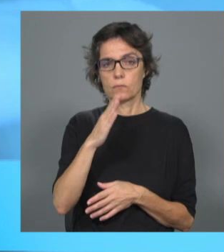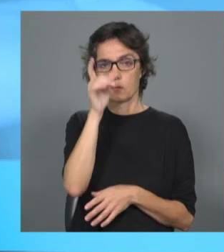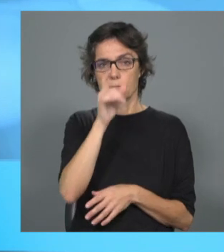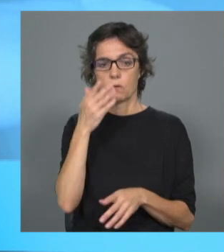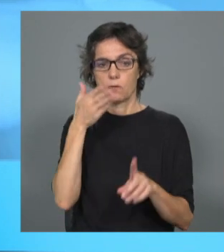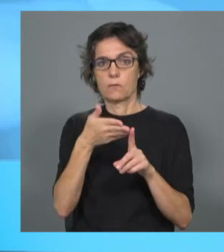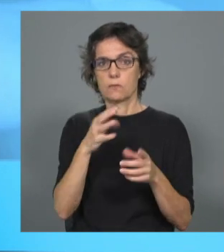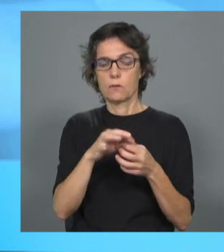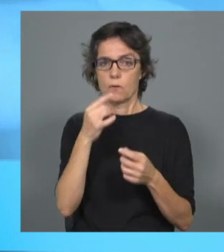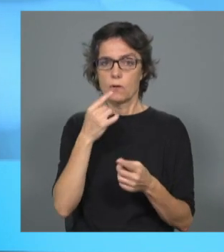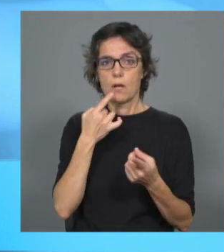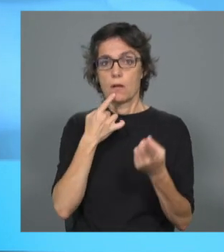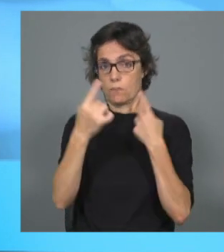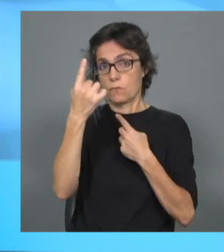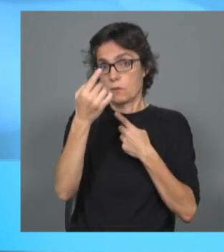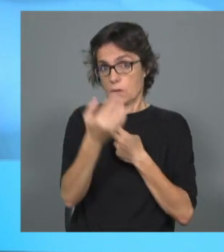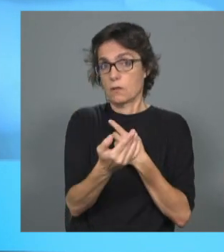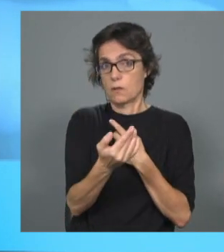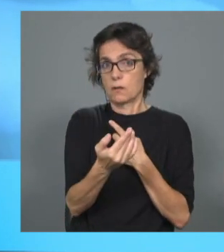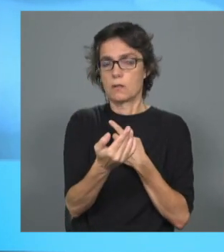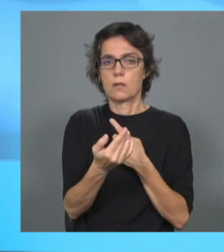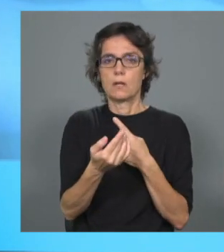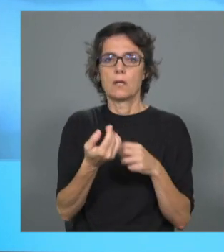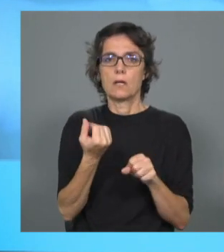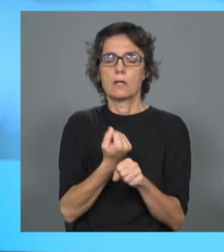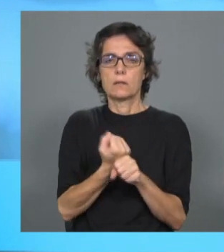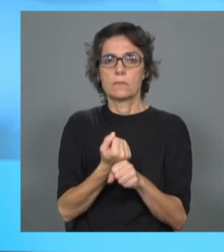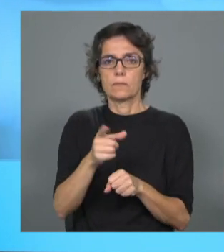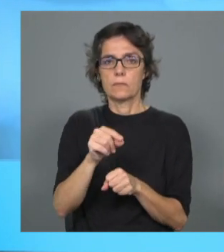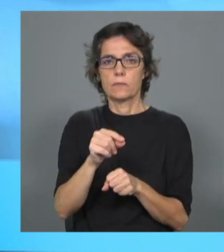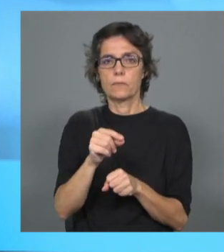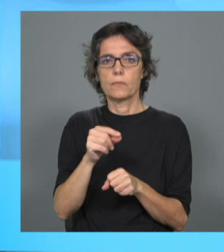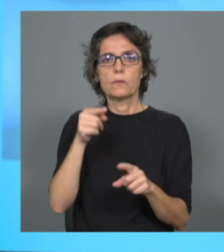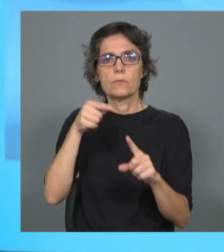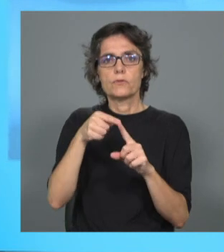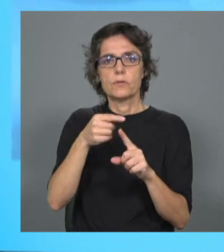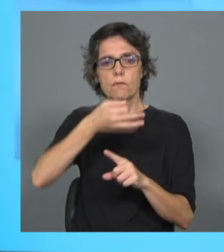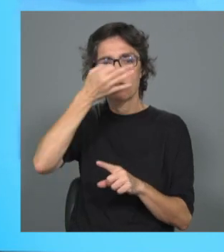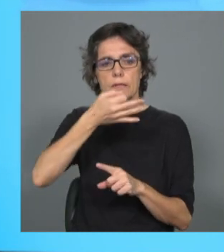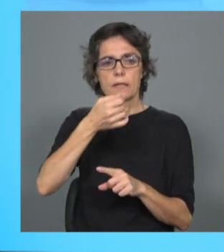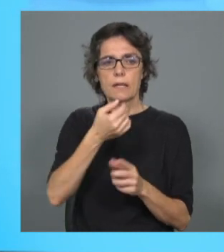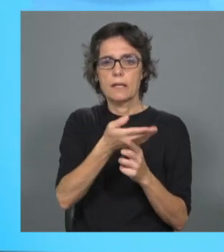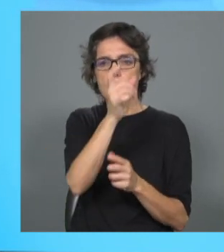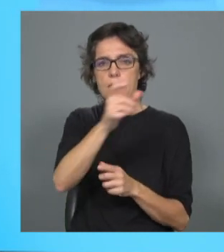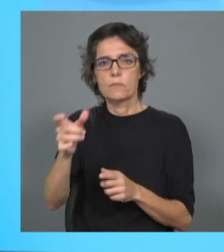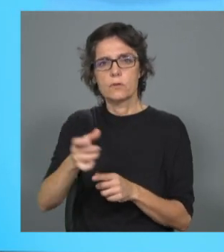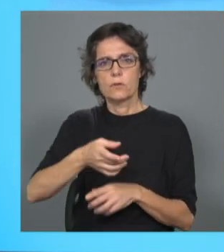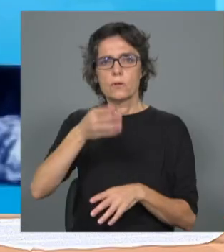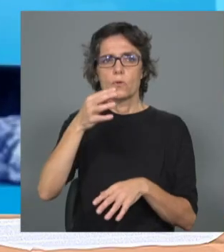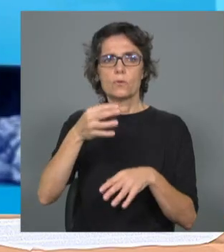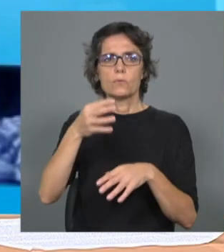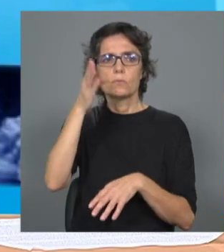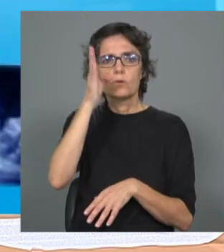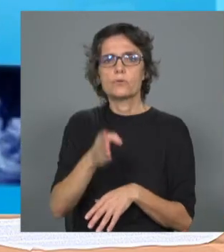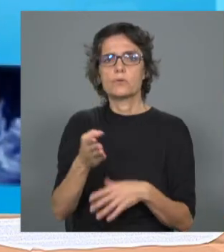de denunciar, é de trabalhar pela dignidade das pessoas, da justiça social? A nossa missão